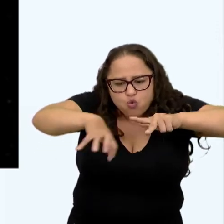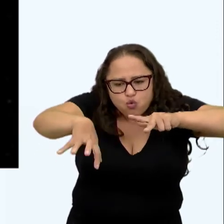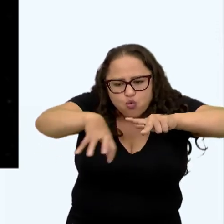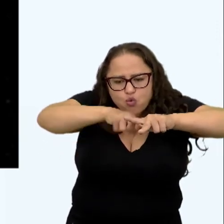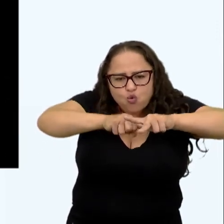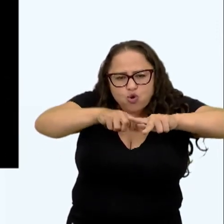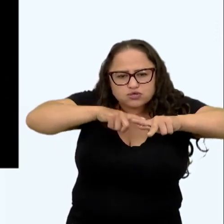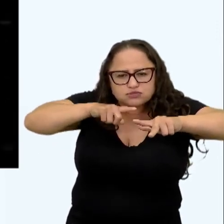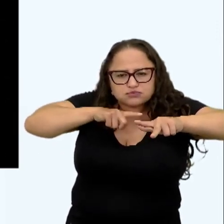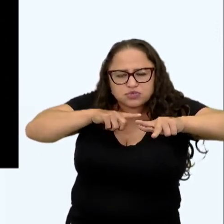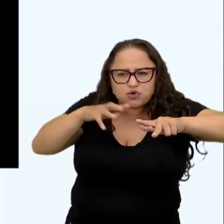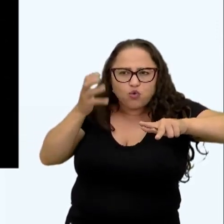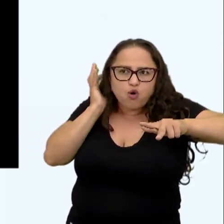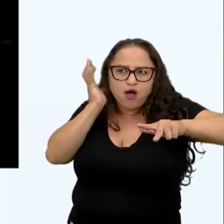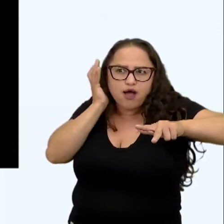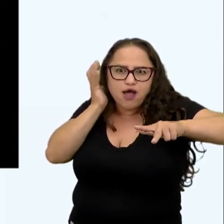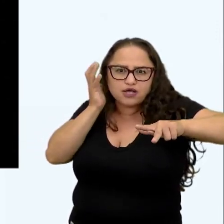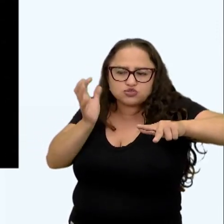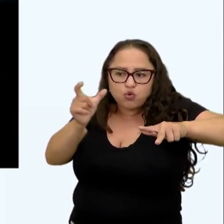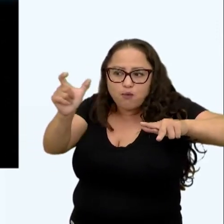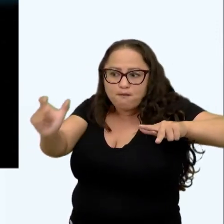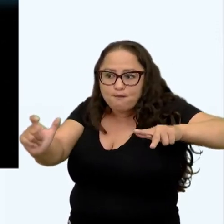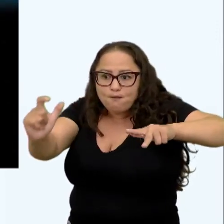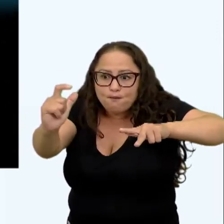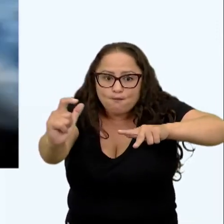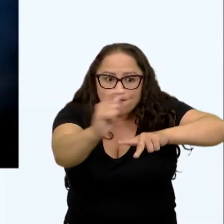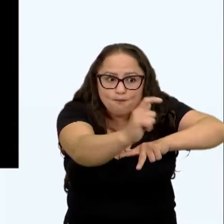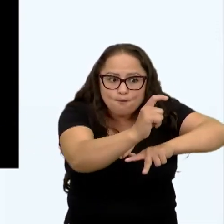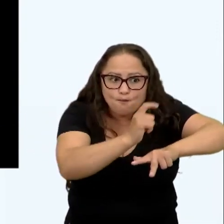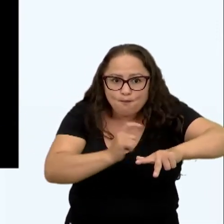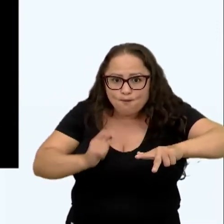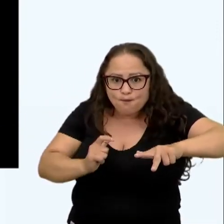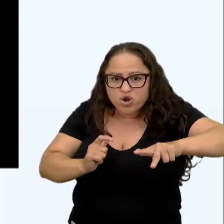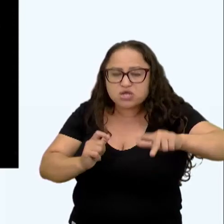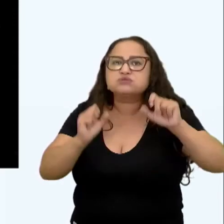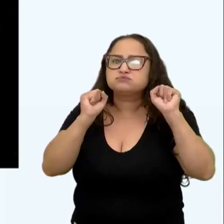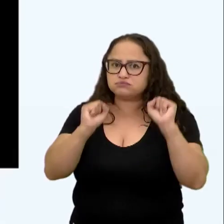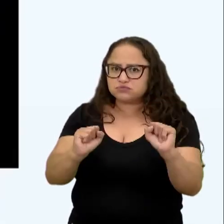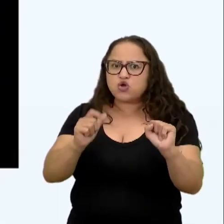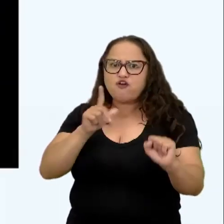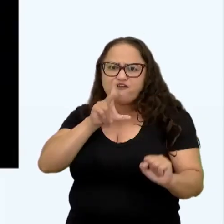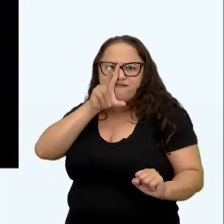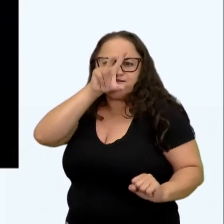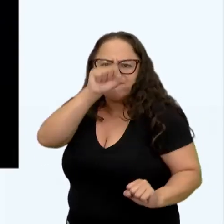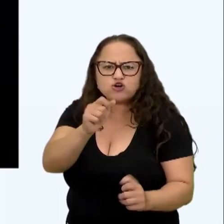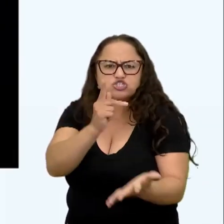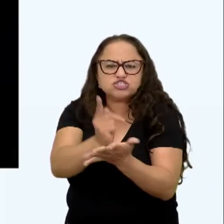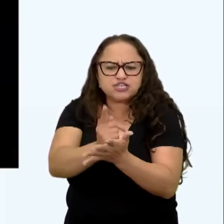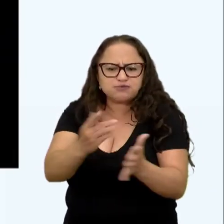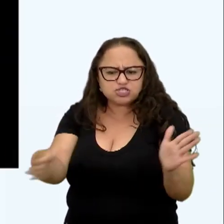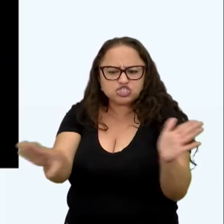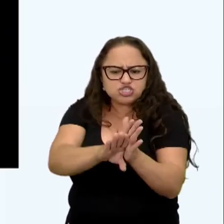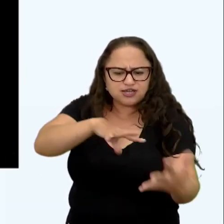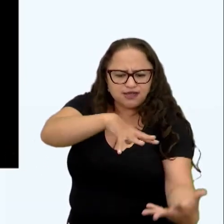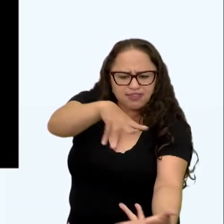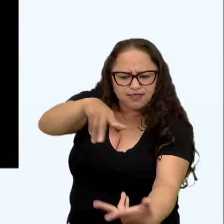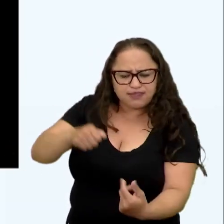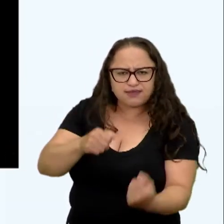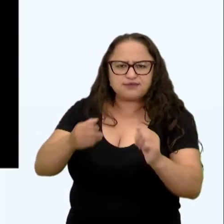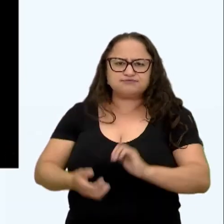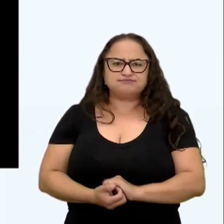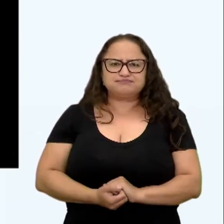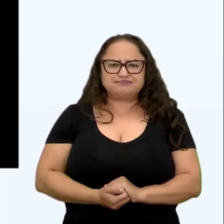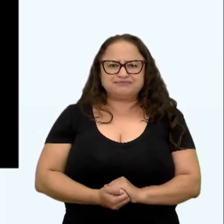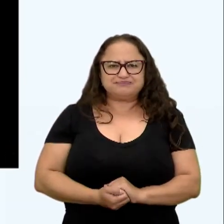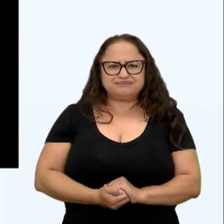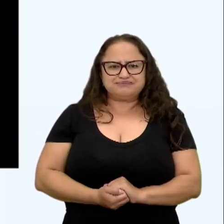que dirigem suas ondas de rádio para determinados pontos, de maneira que eles se tornam mais fortes quando chegam à Terra.